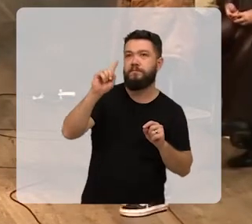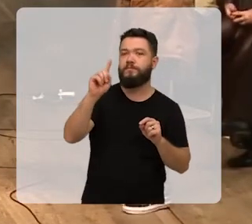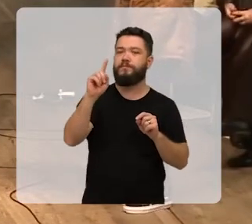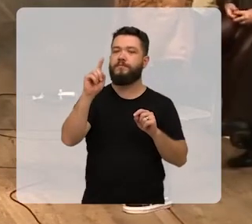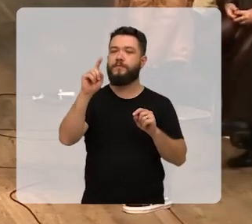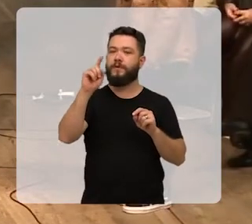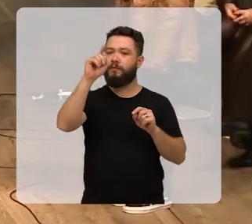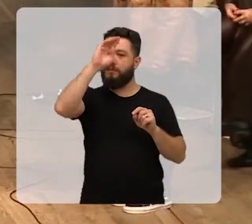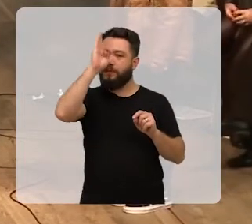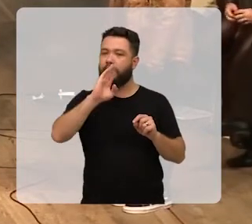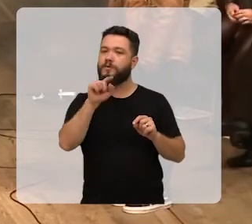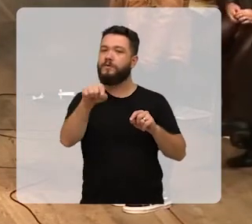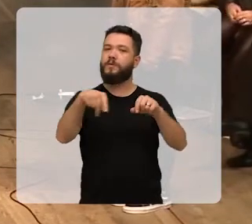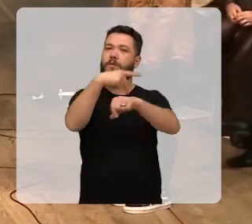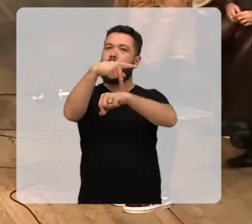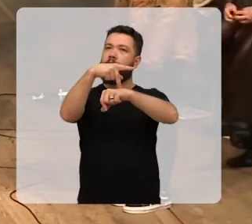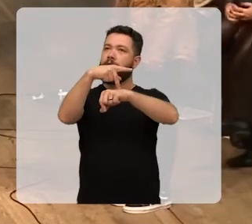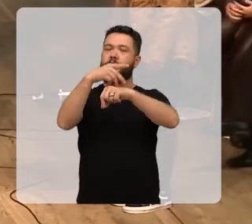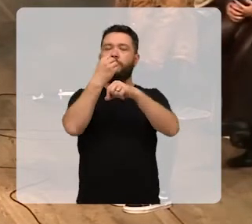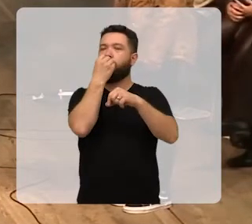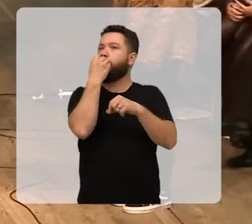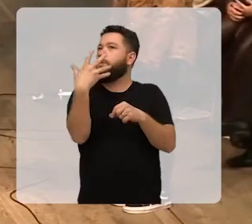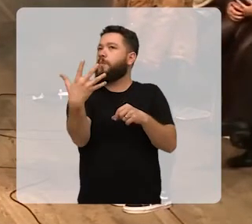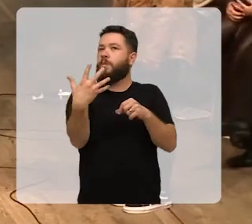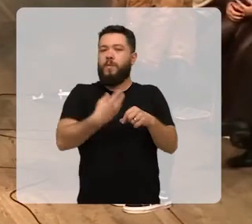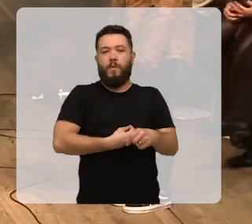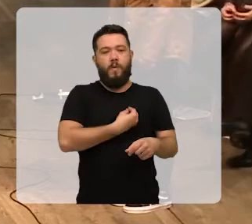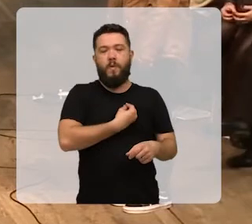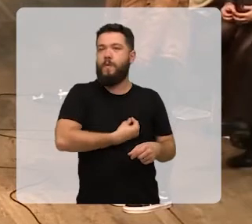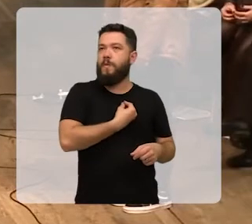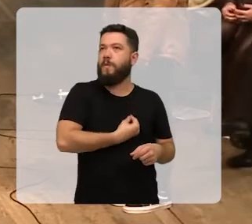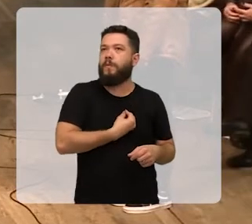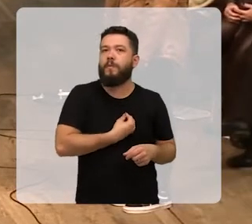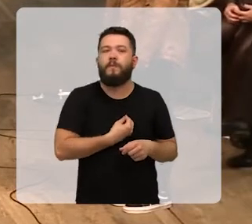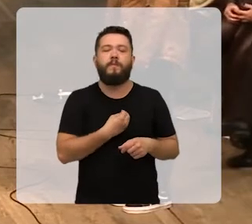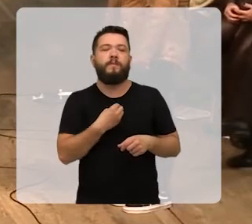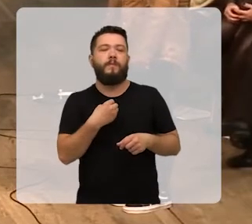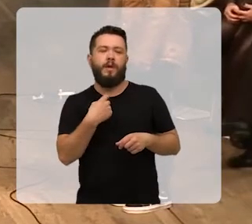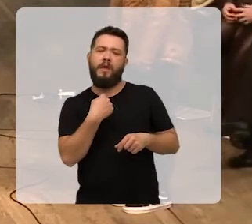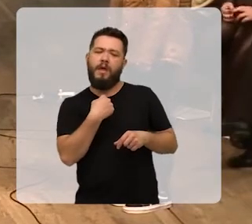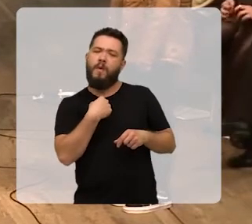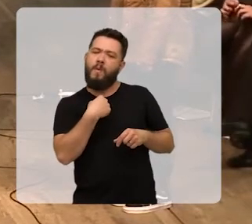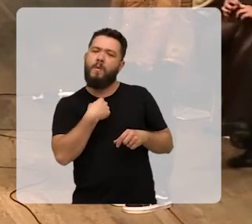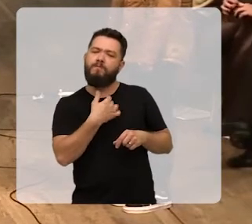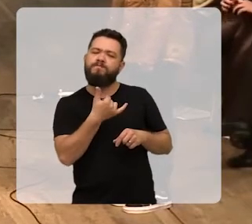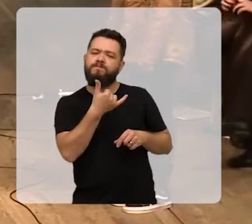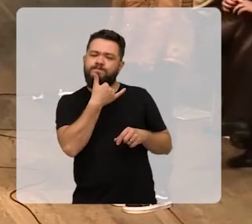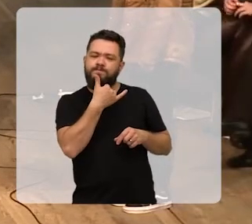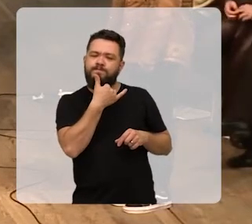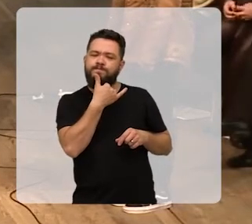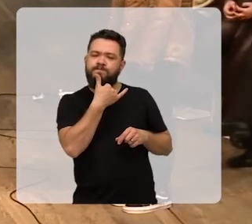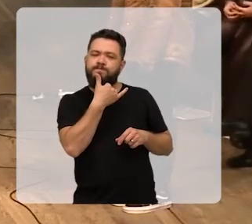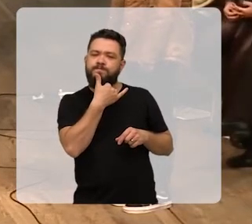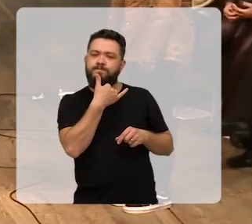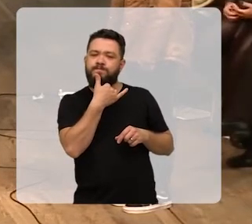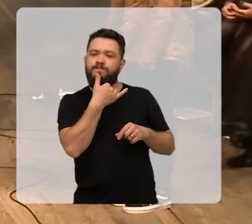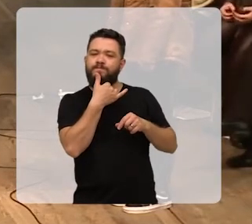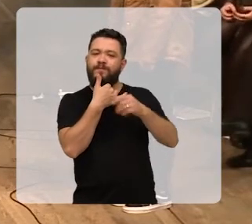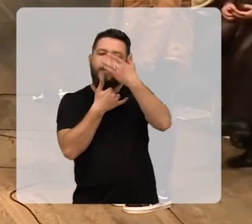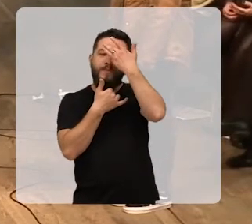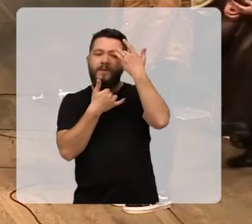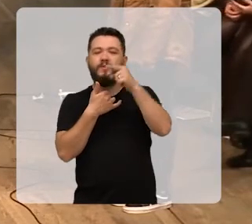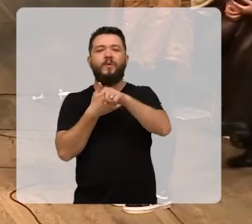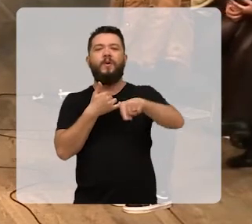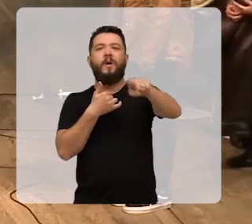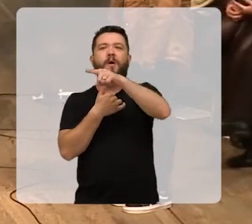é um país muito bom para viver tem eu lamento que os jovens não